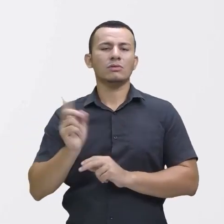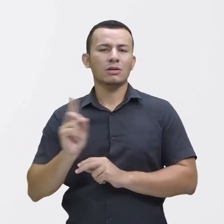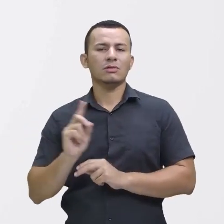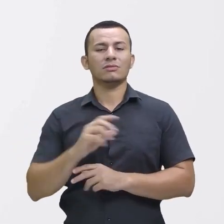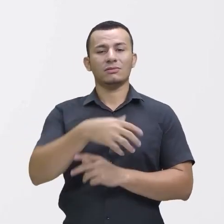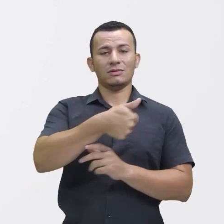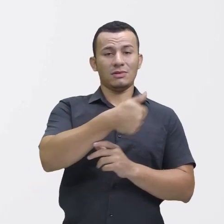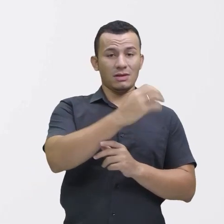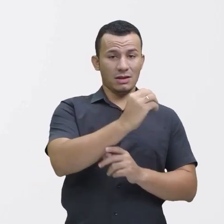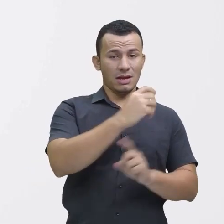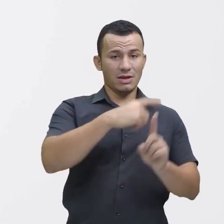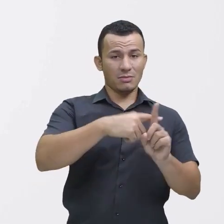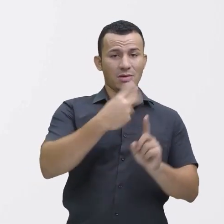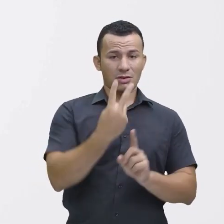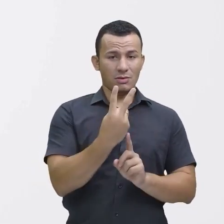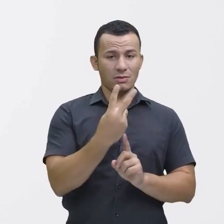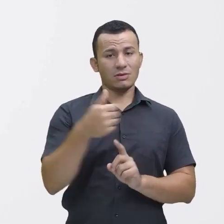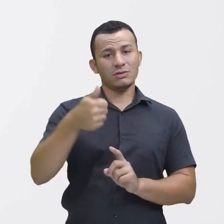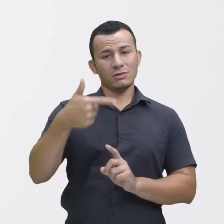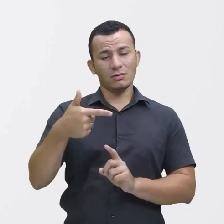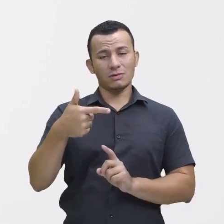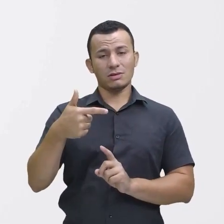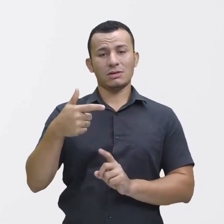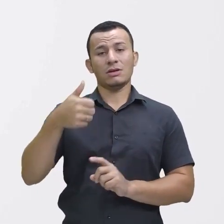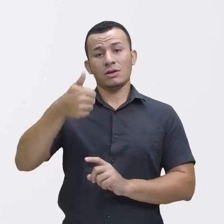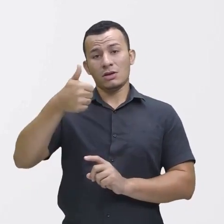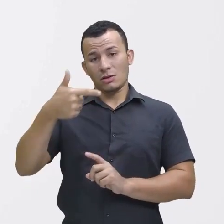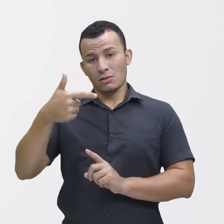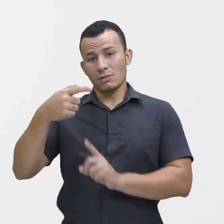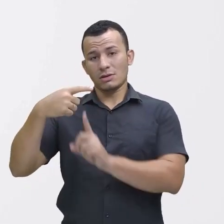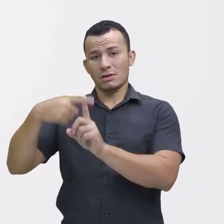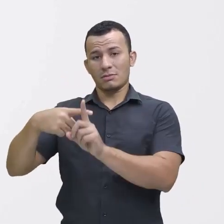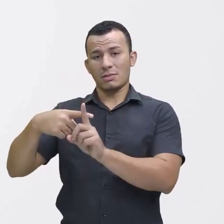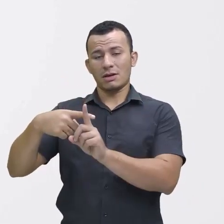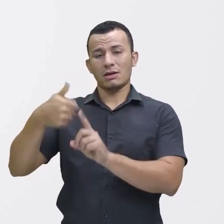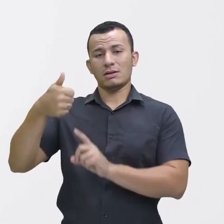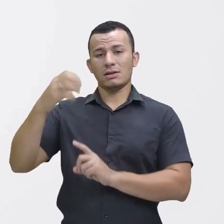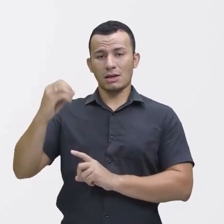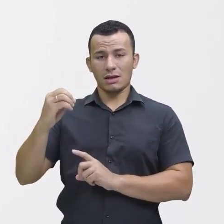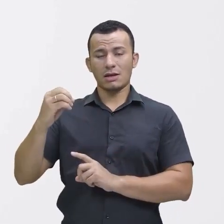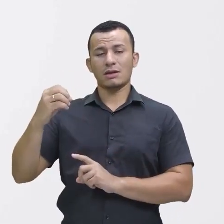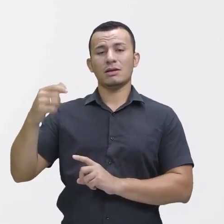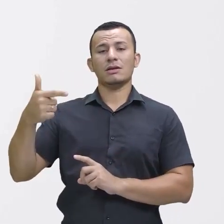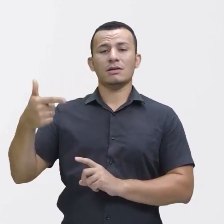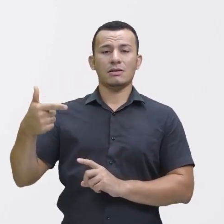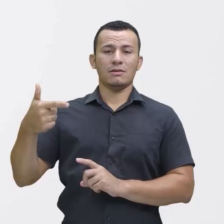2, 12. Com mais 2, com mais 10, 20 e